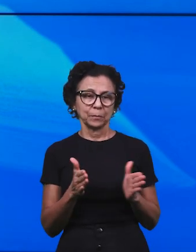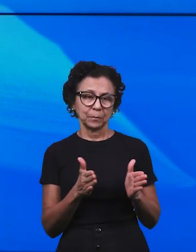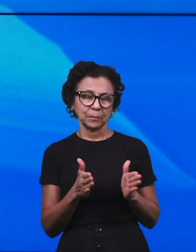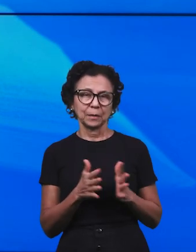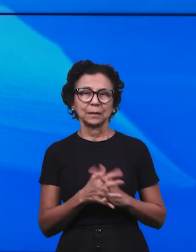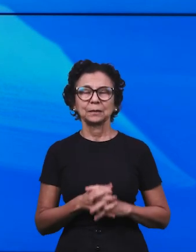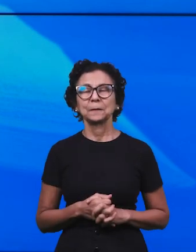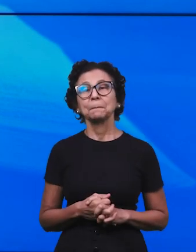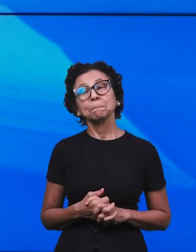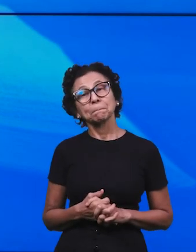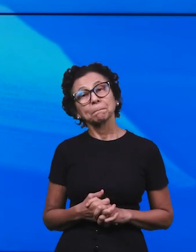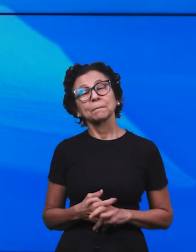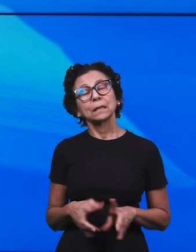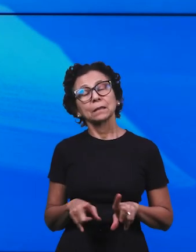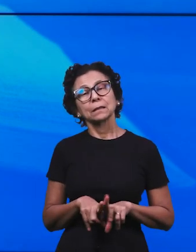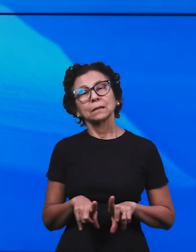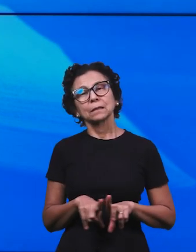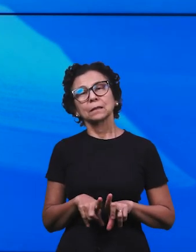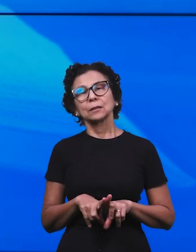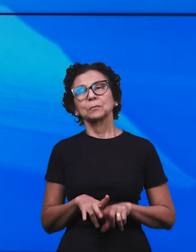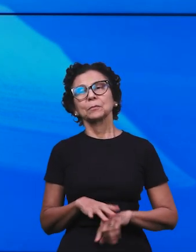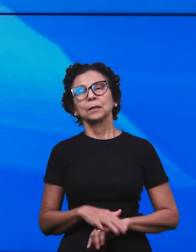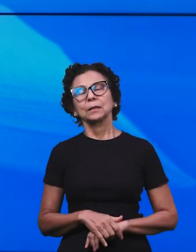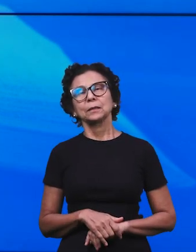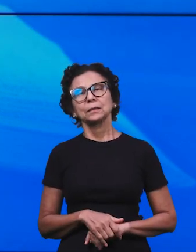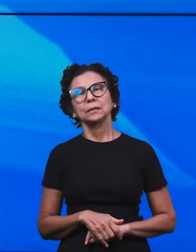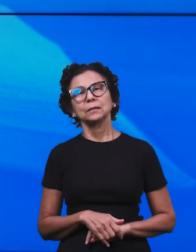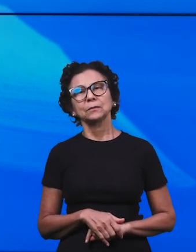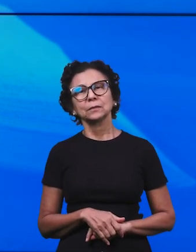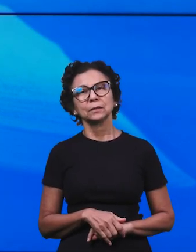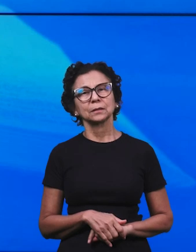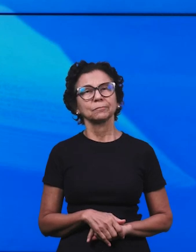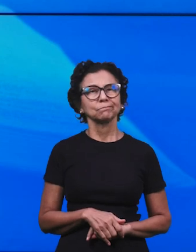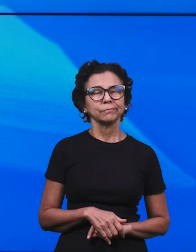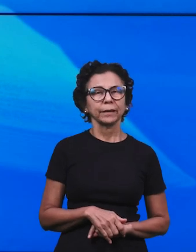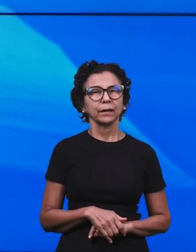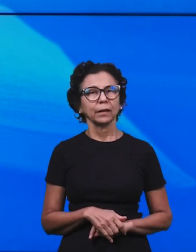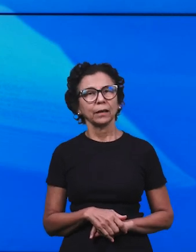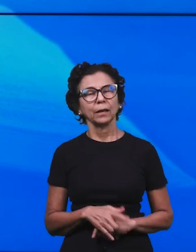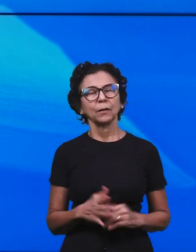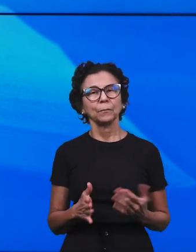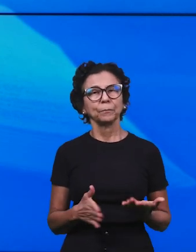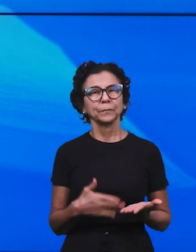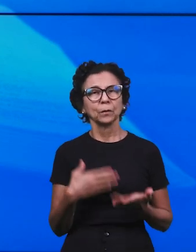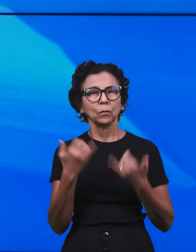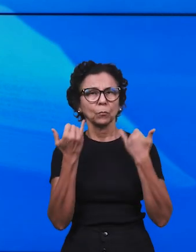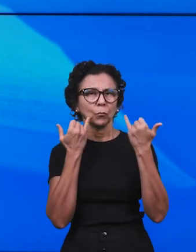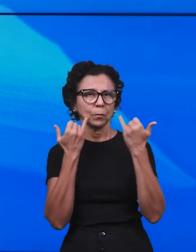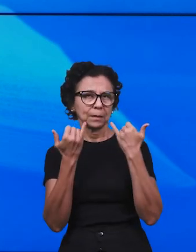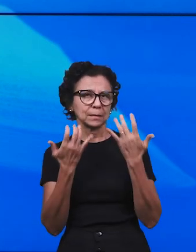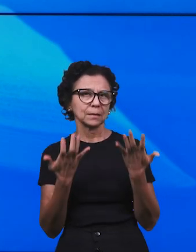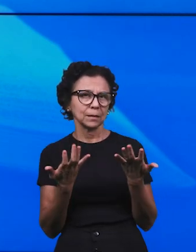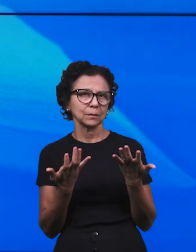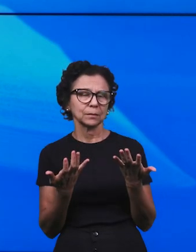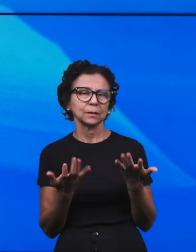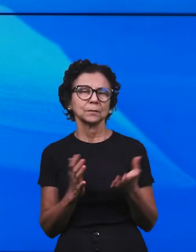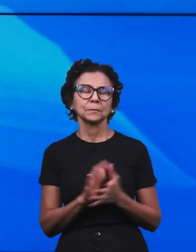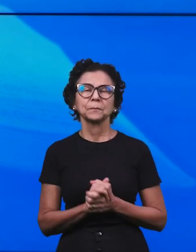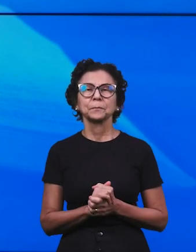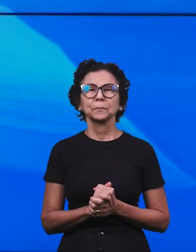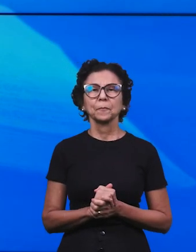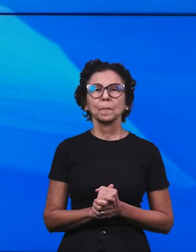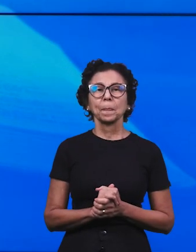e também já recebendo nessa primeira parte uma primeira informação